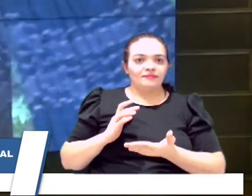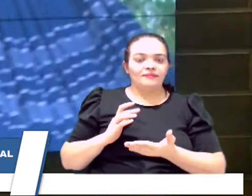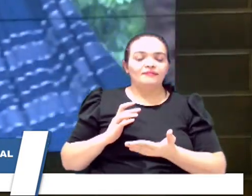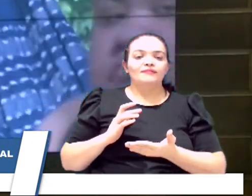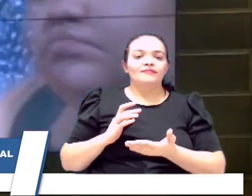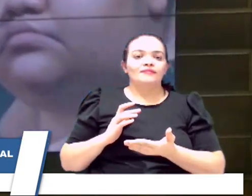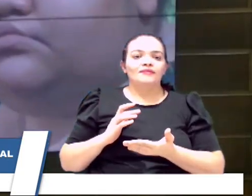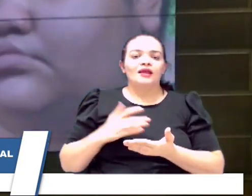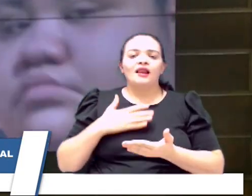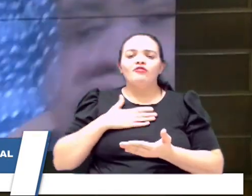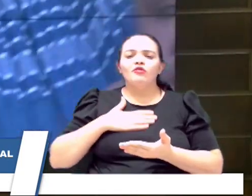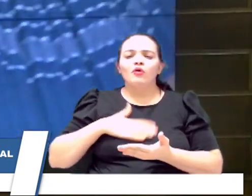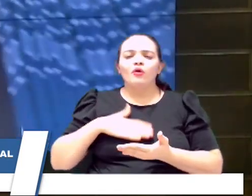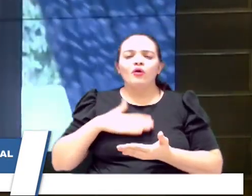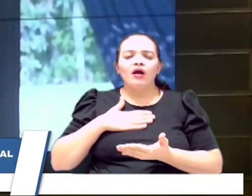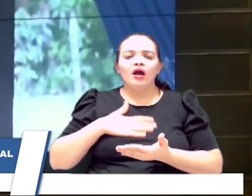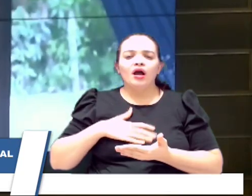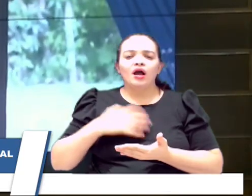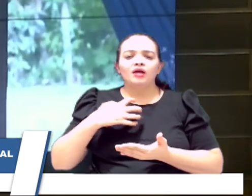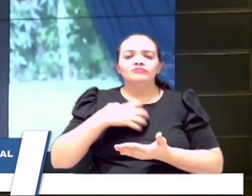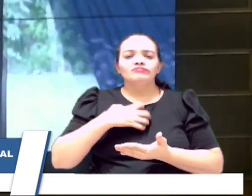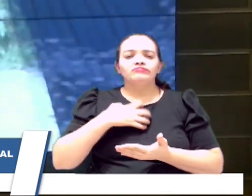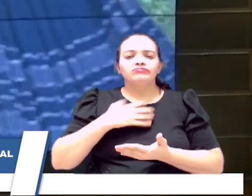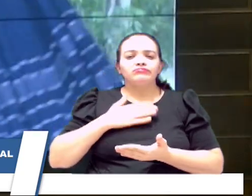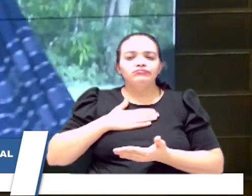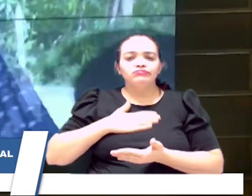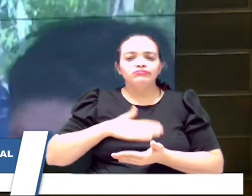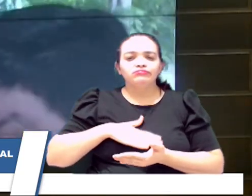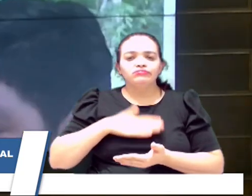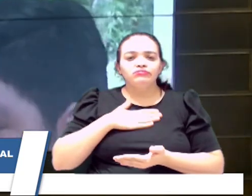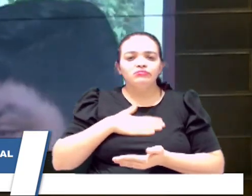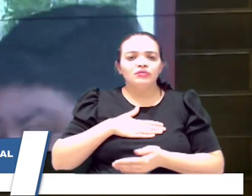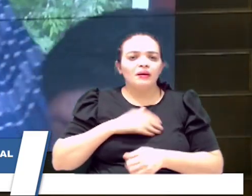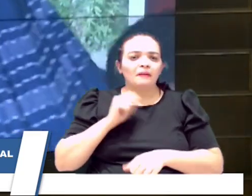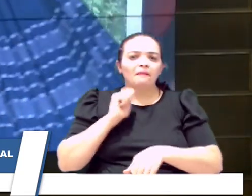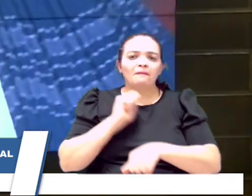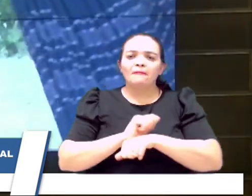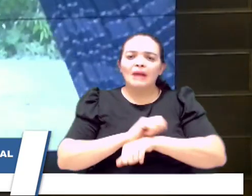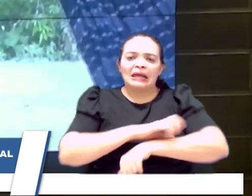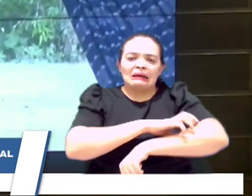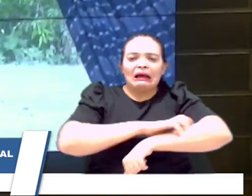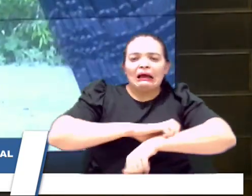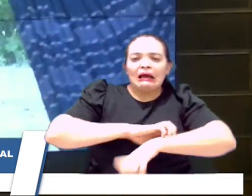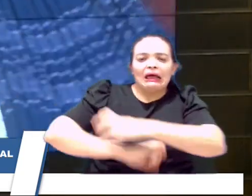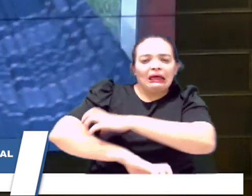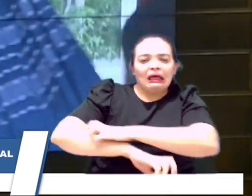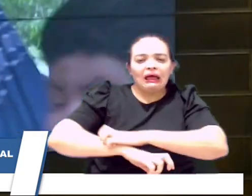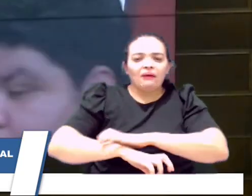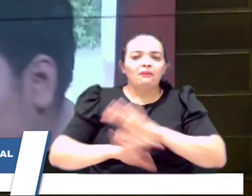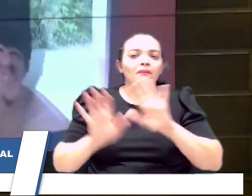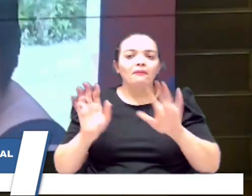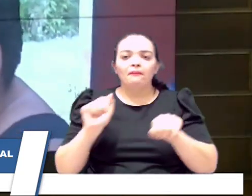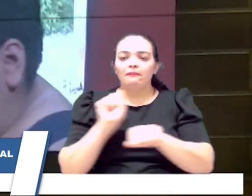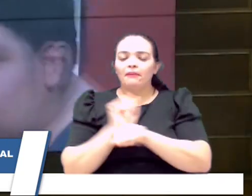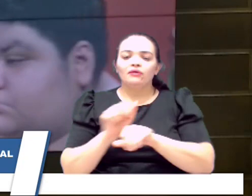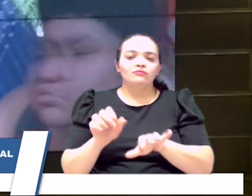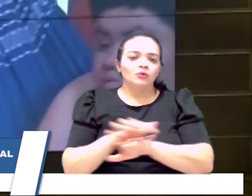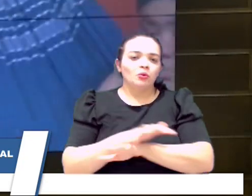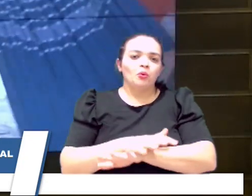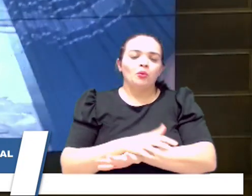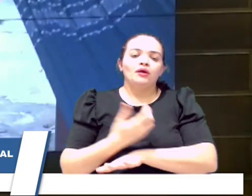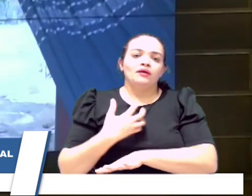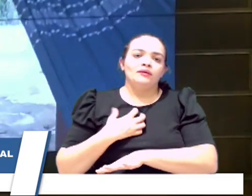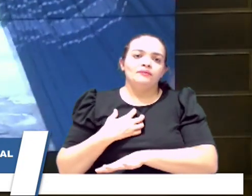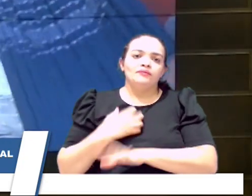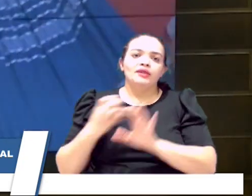acalmou o choro, a Maiara parou de se arranhar, a Maiara me deixou fazer o